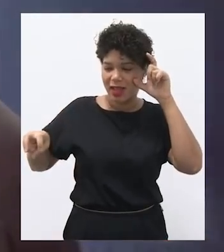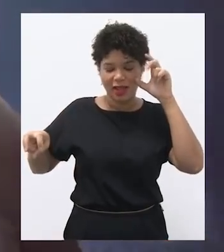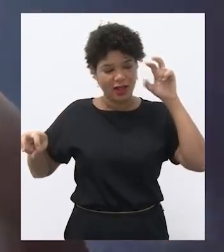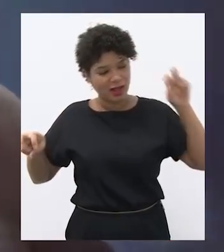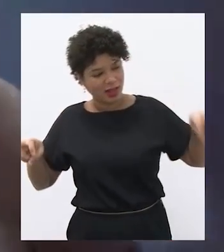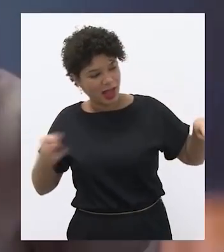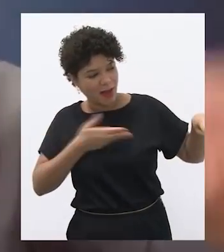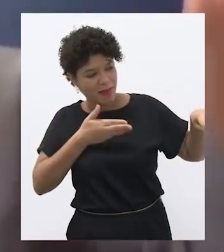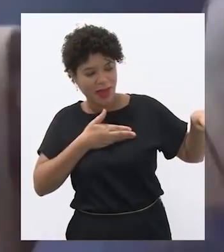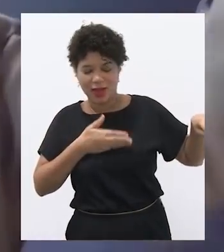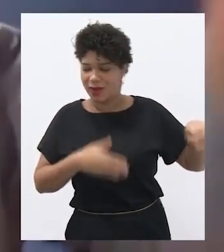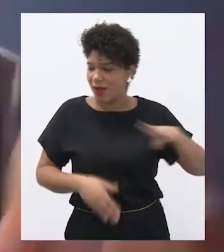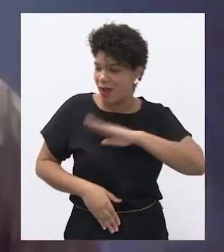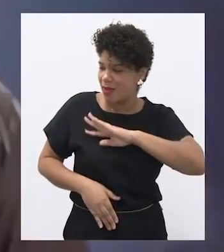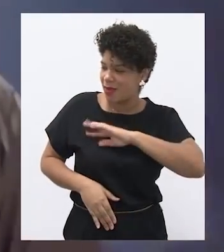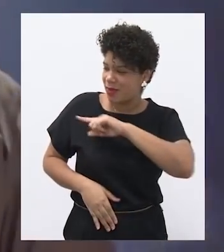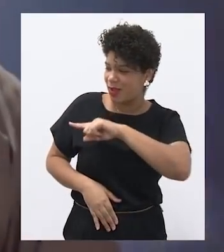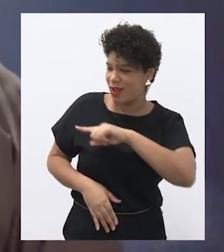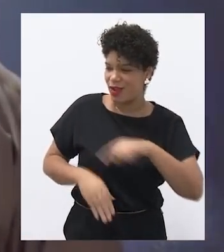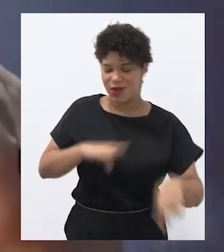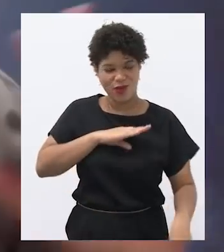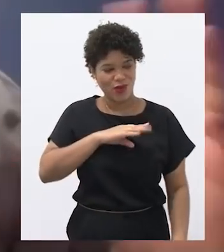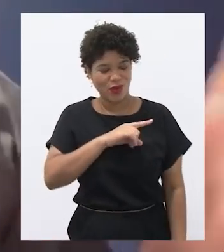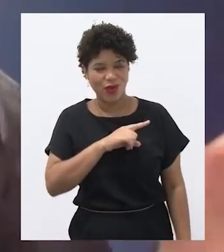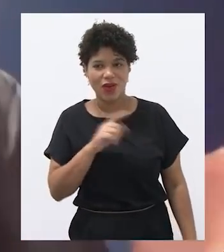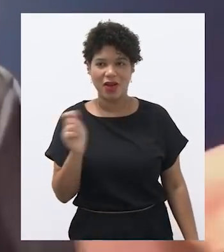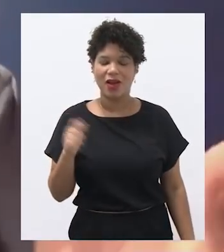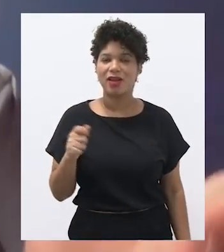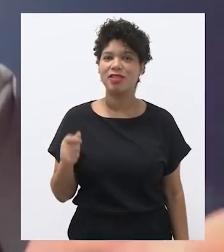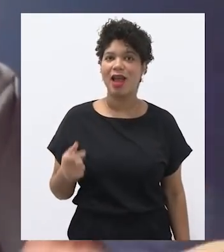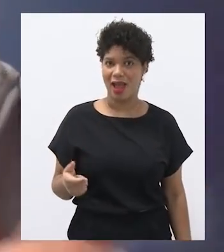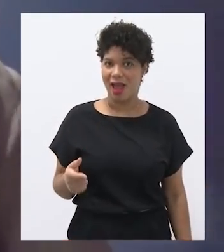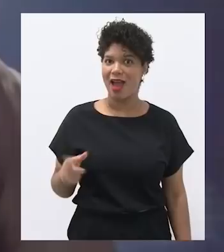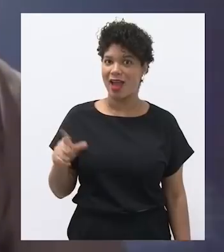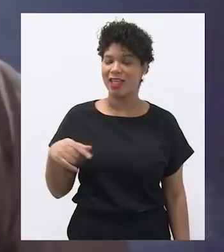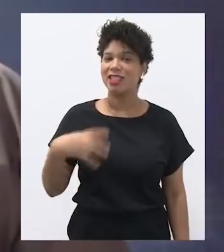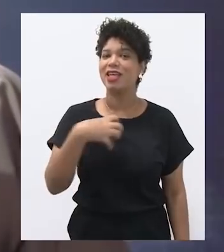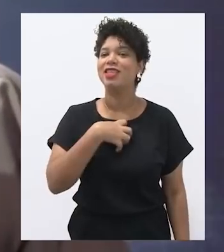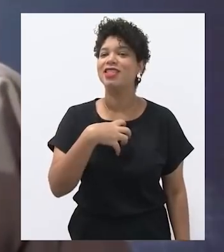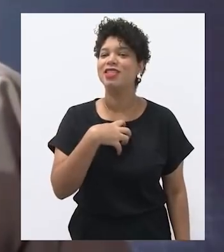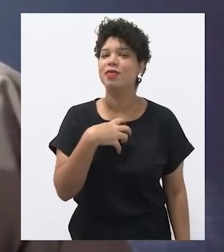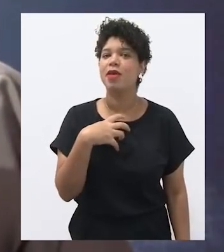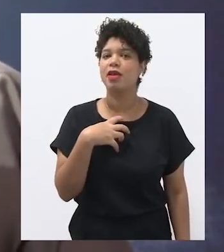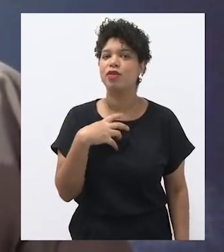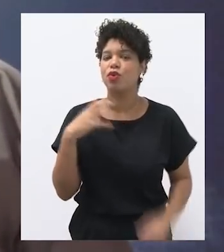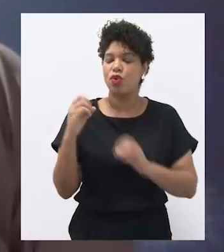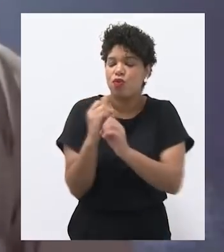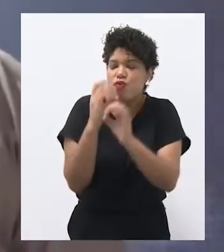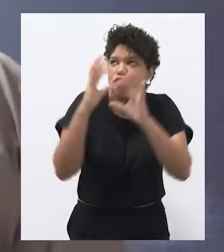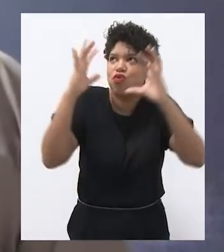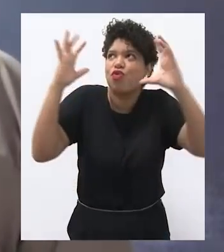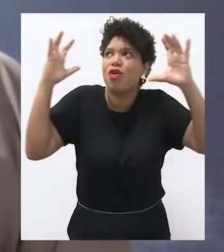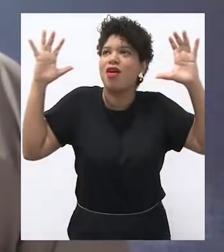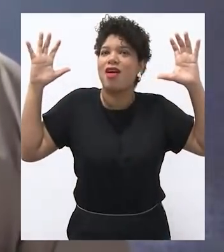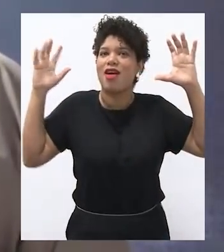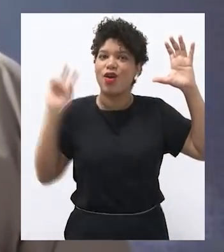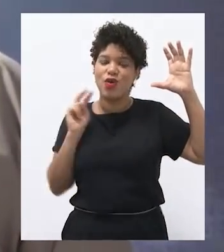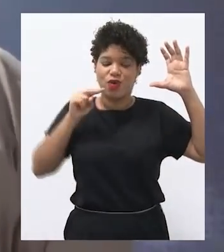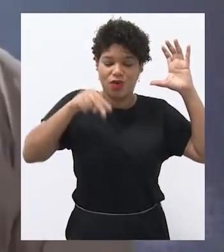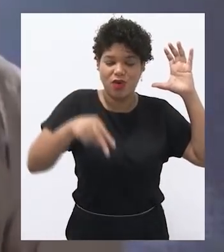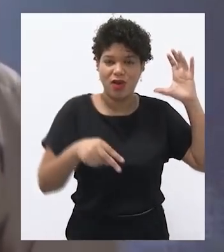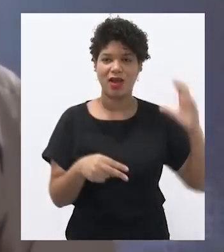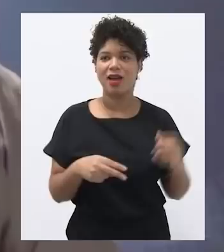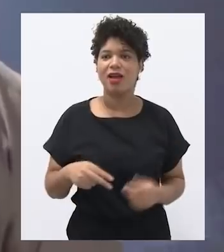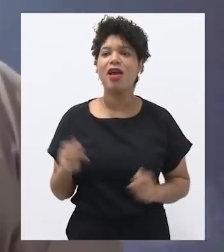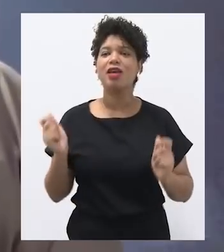colega, ali o outro, e isso e aquilo, e você está vivendo um ambiente de imersão. A gente faz isso com os games. Por